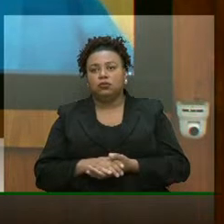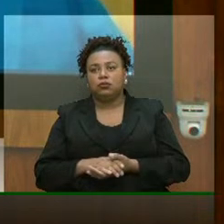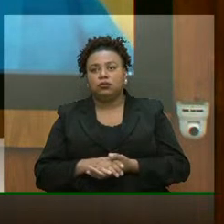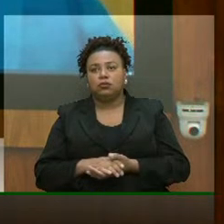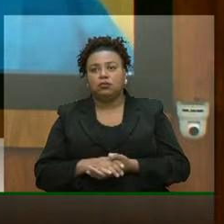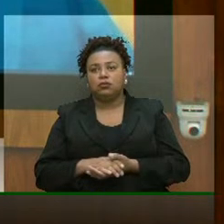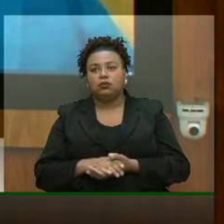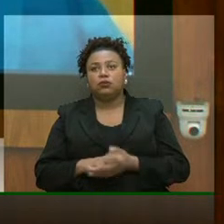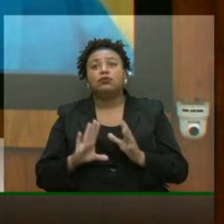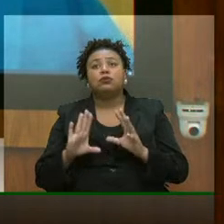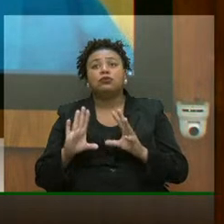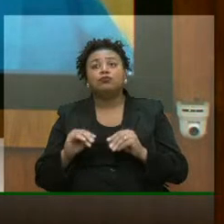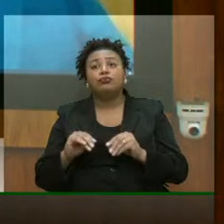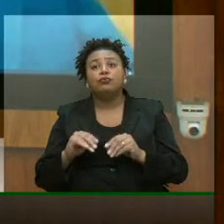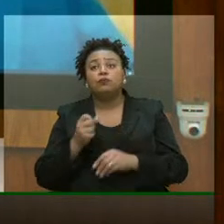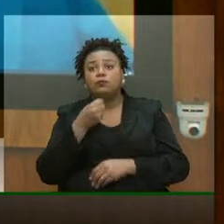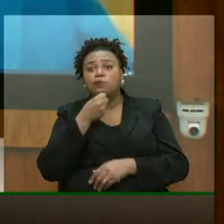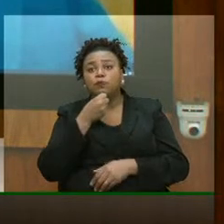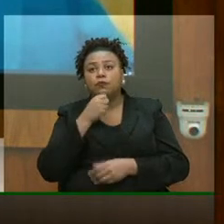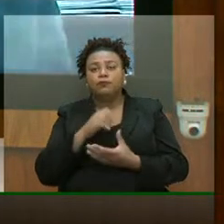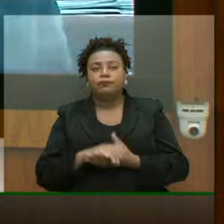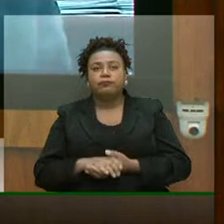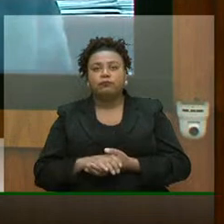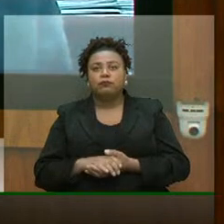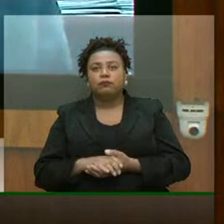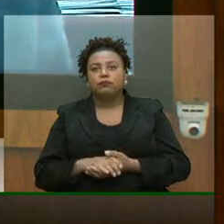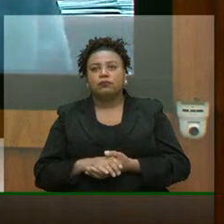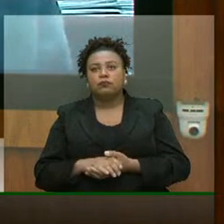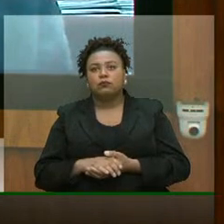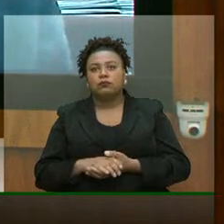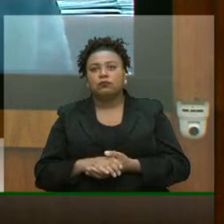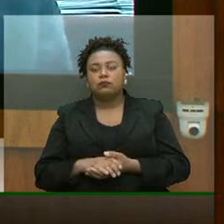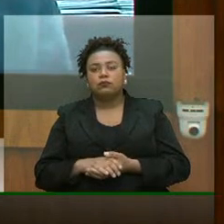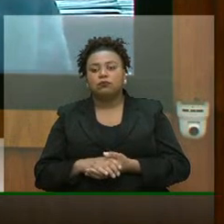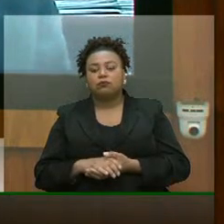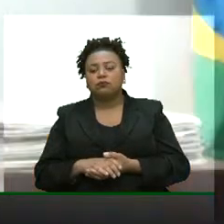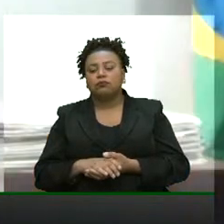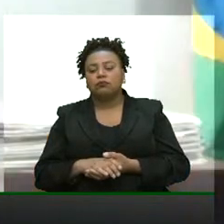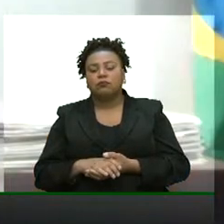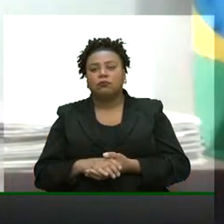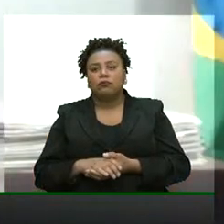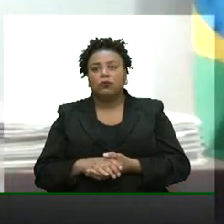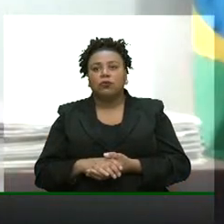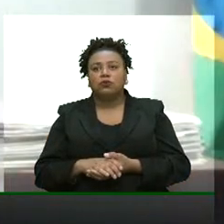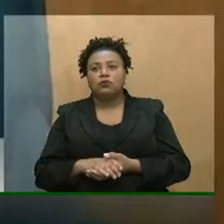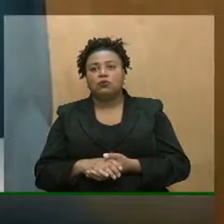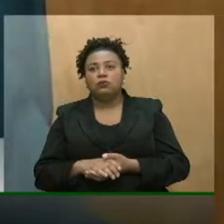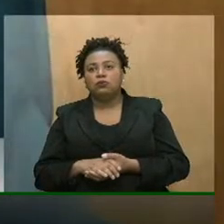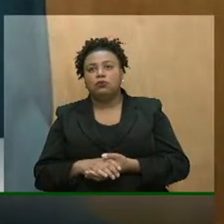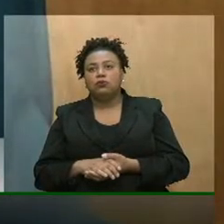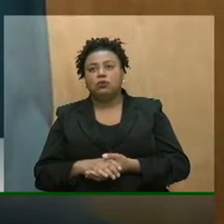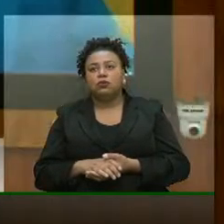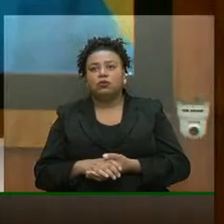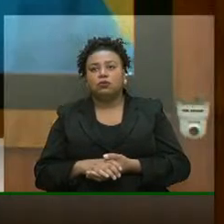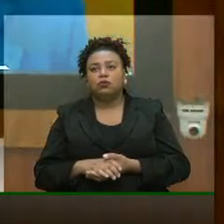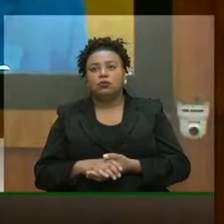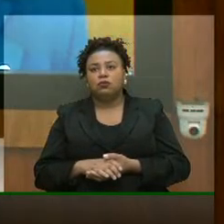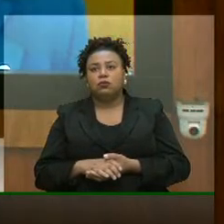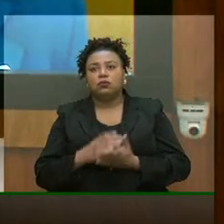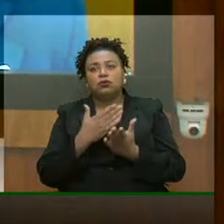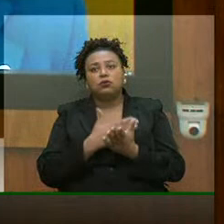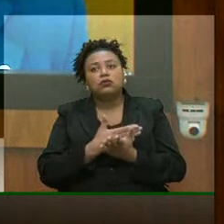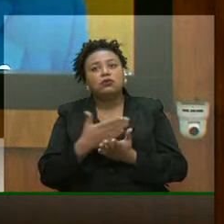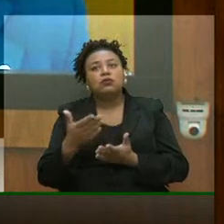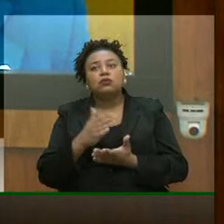Está desligado o deputado, microfone do deputado Eduardo. Microfone, por gentileza, reinicia a manifestação, deputado